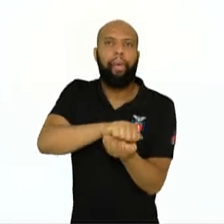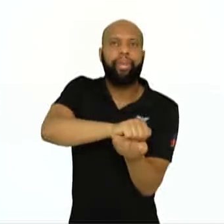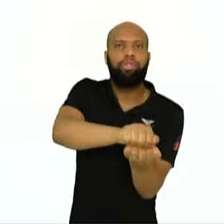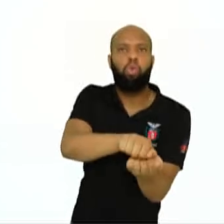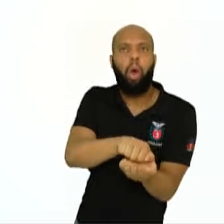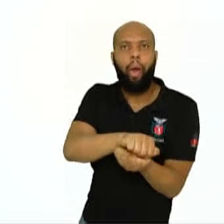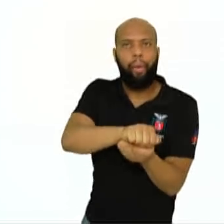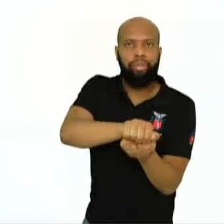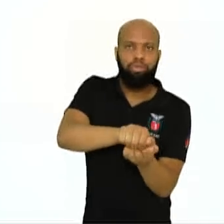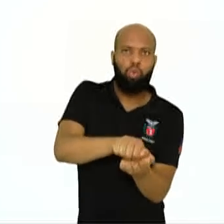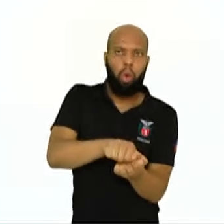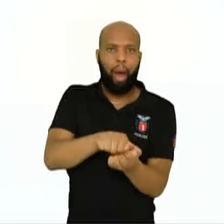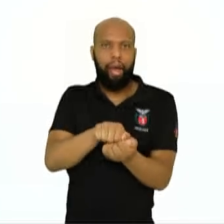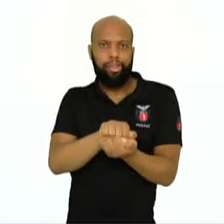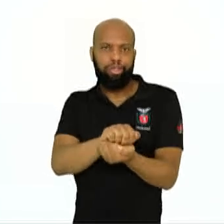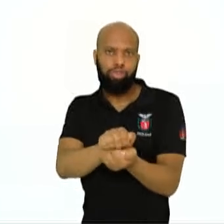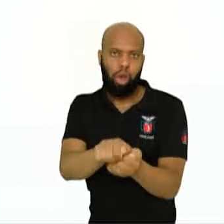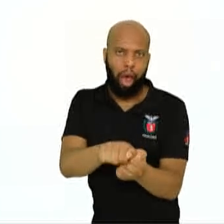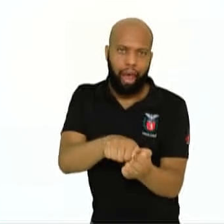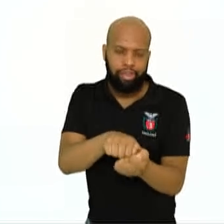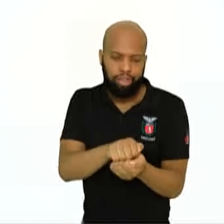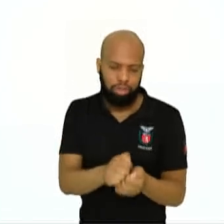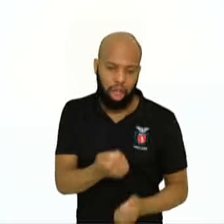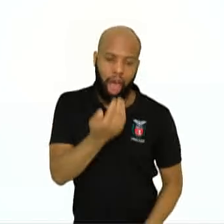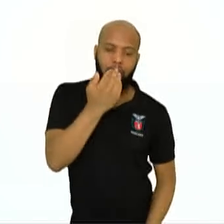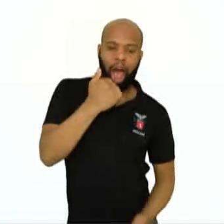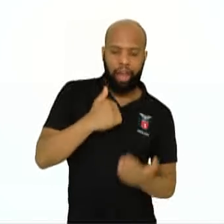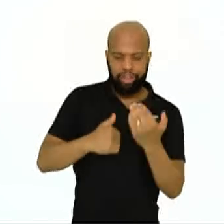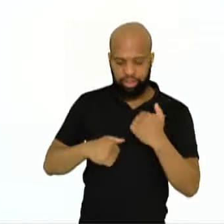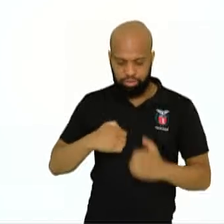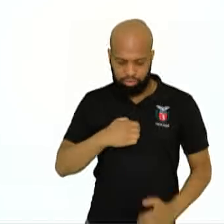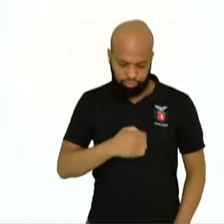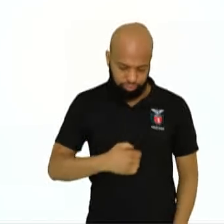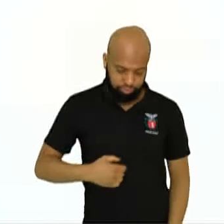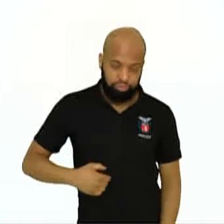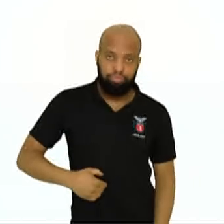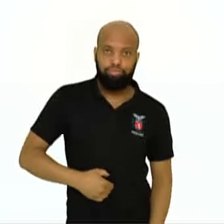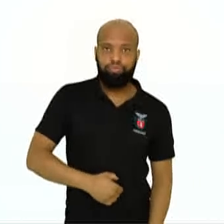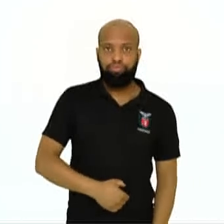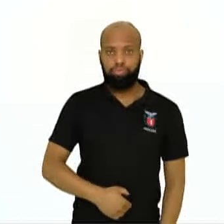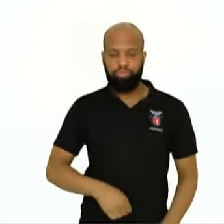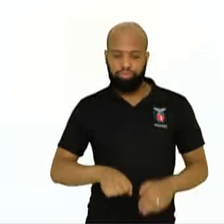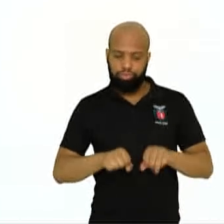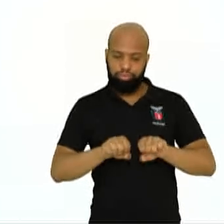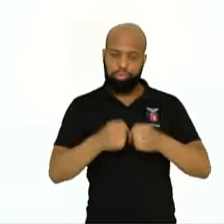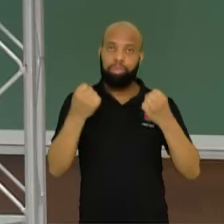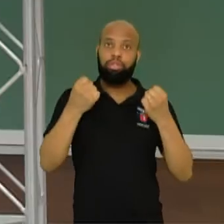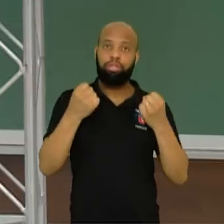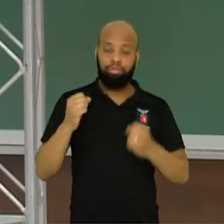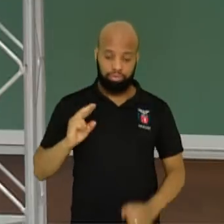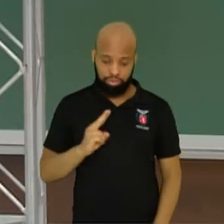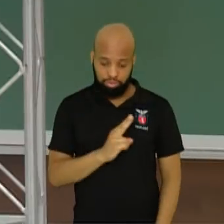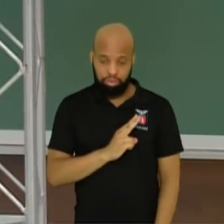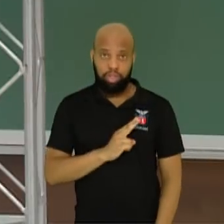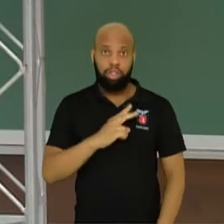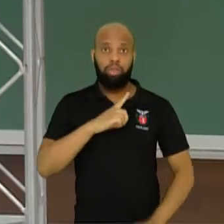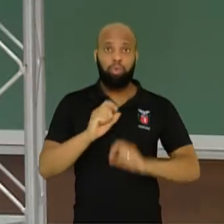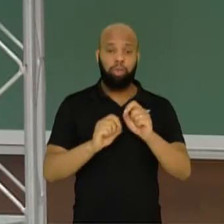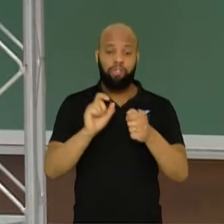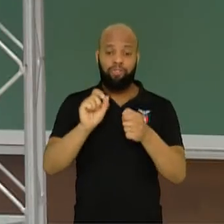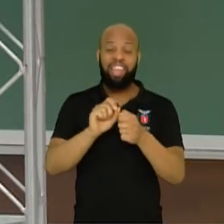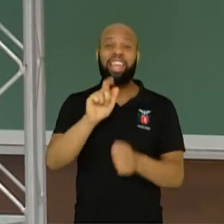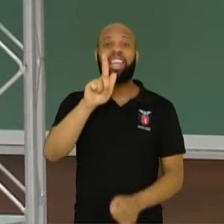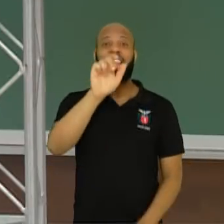nesse processo de digestão, da quebra dos nutrientes do que ele comeu, os bovinos vão produzir